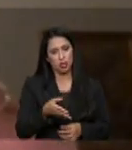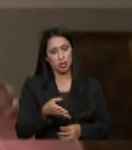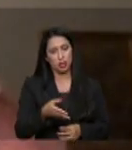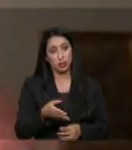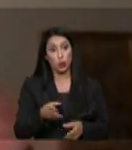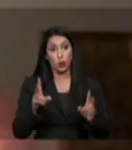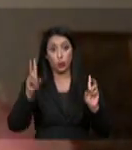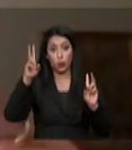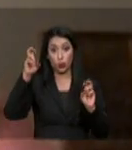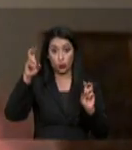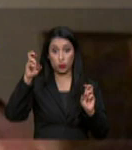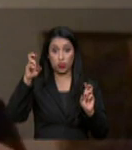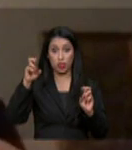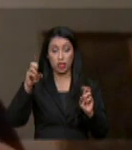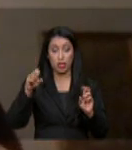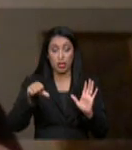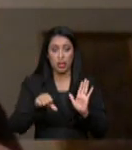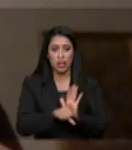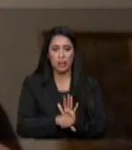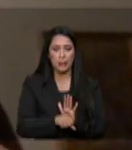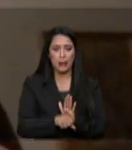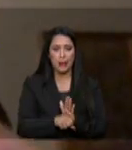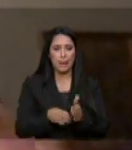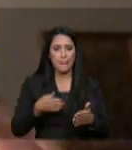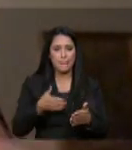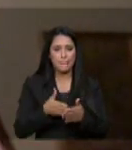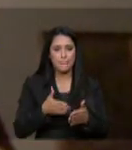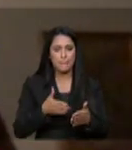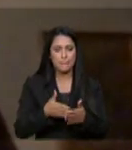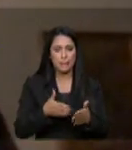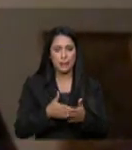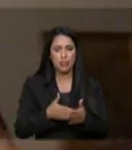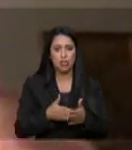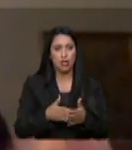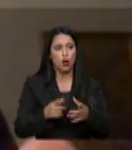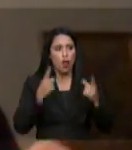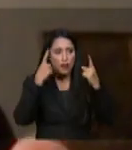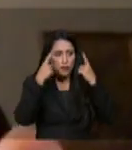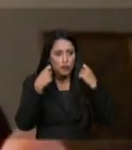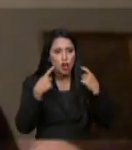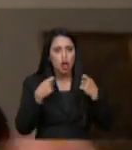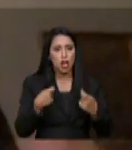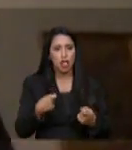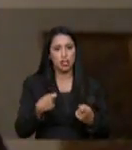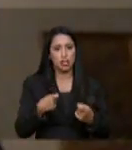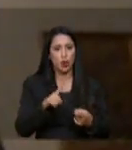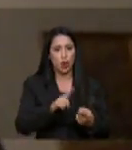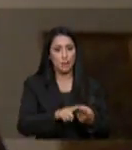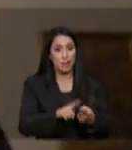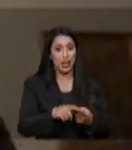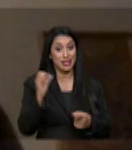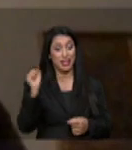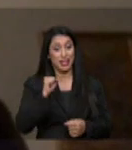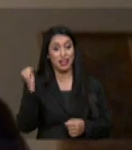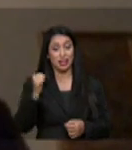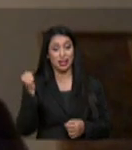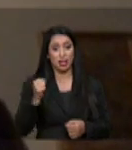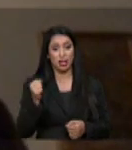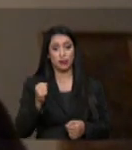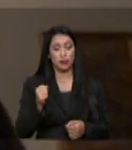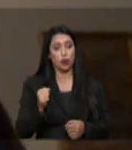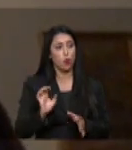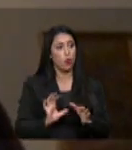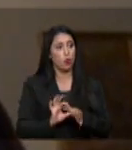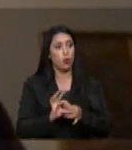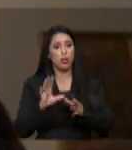tentaria "tentar impedir e com emprego da violência da grave ameaça o livre exercício de quaisquer